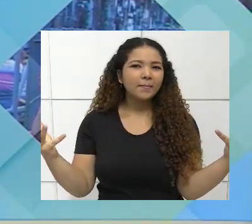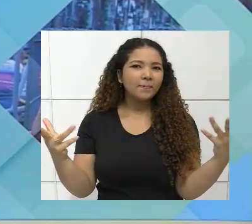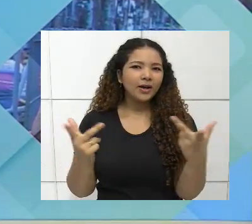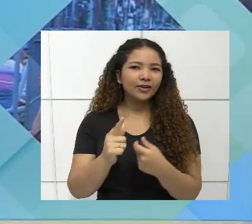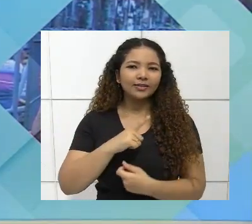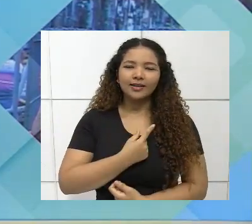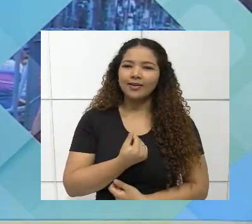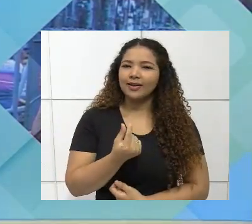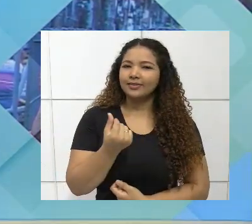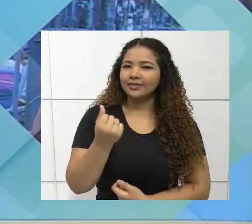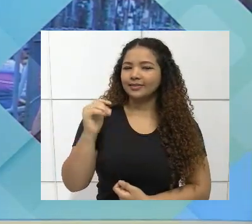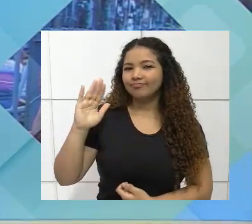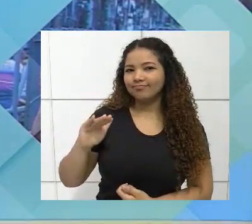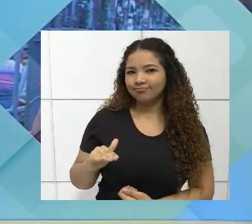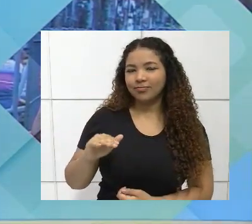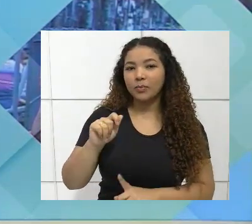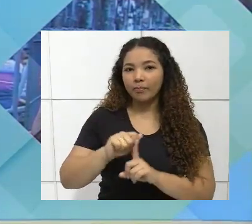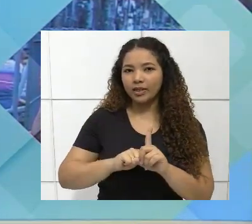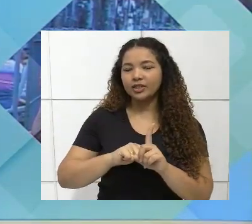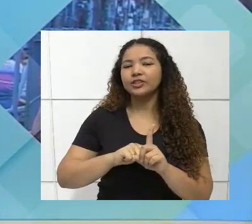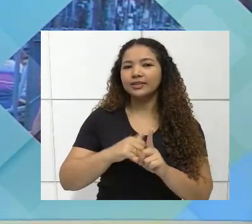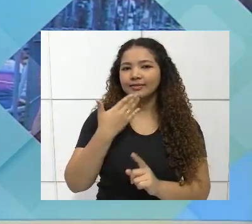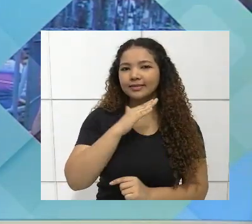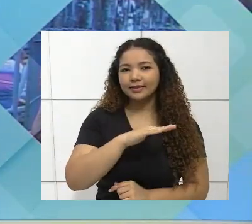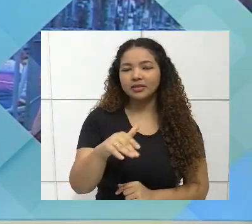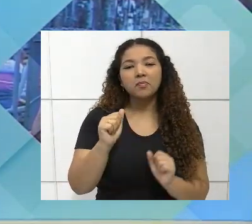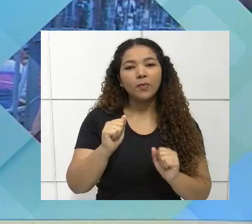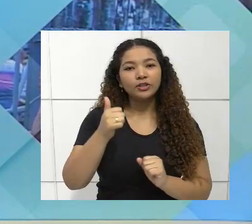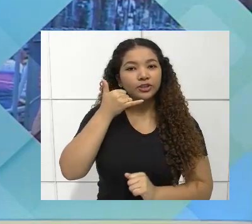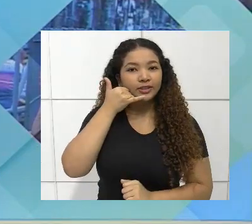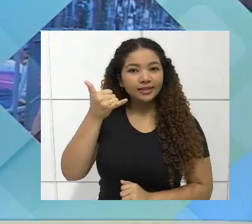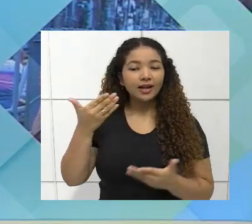preço promocional do mês das crianças, mês de outubro. Ligue agora no